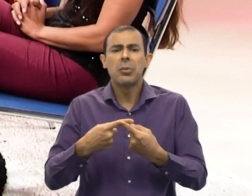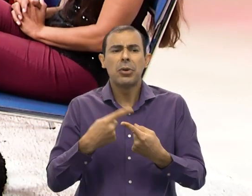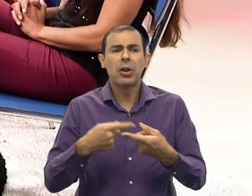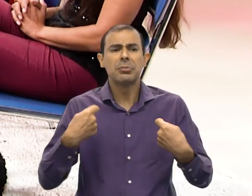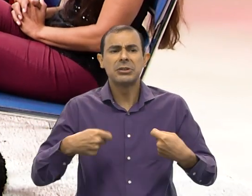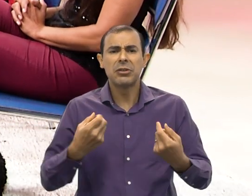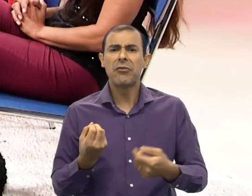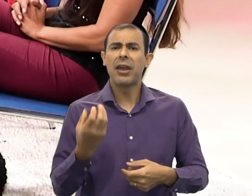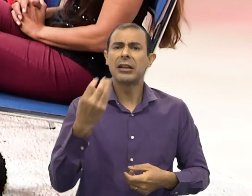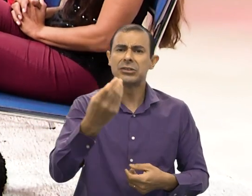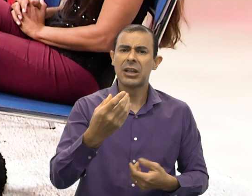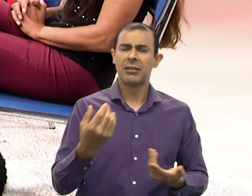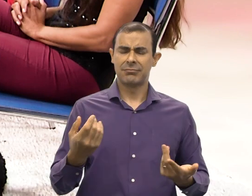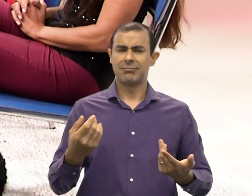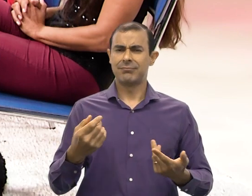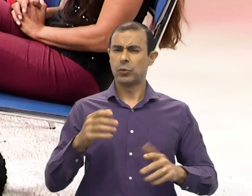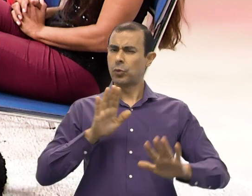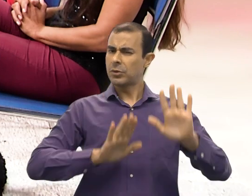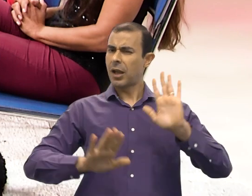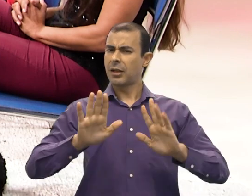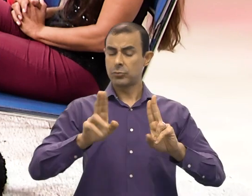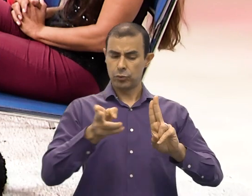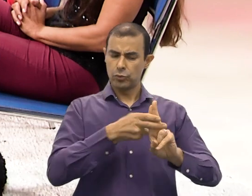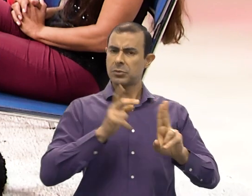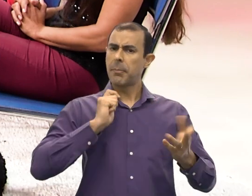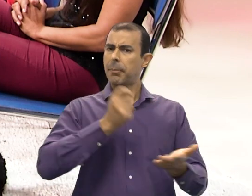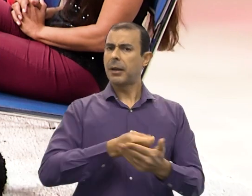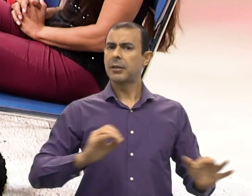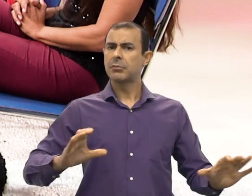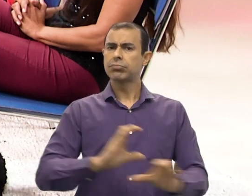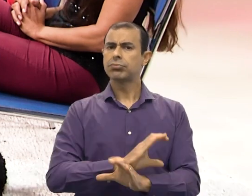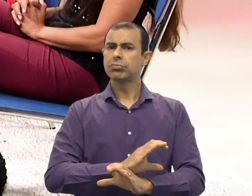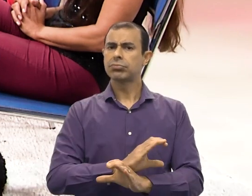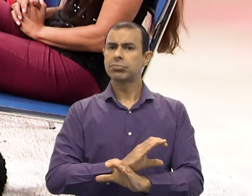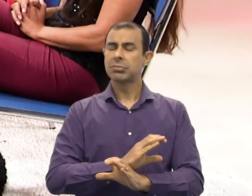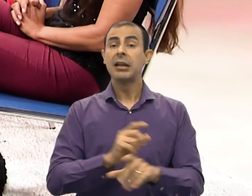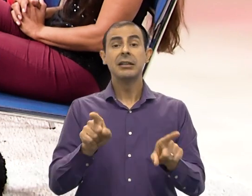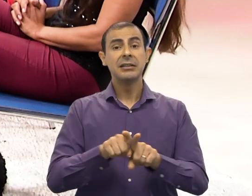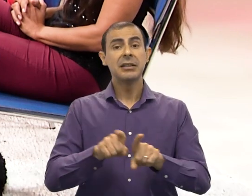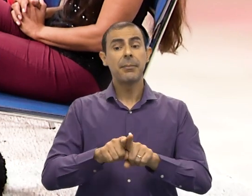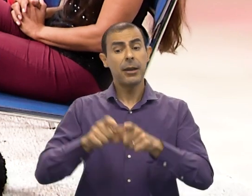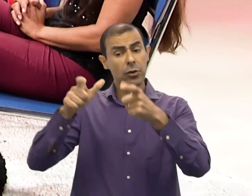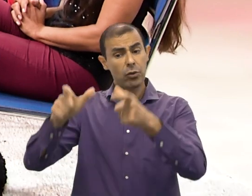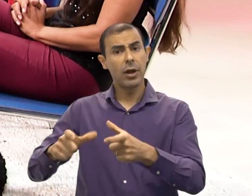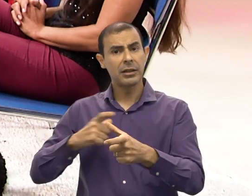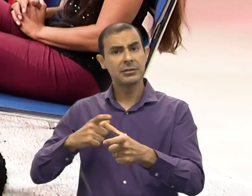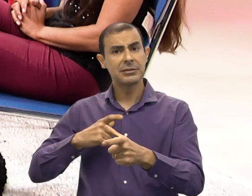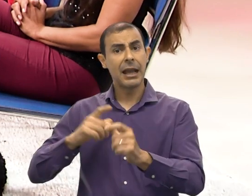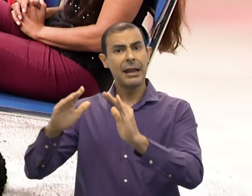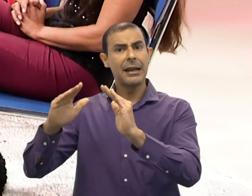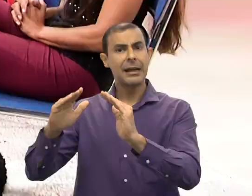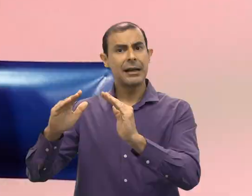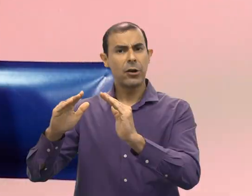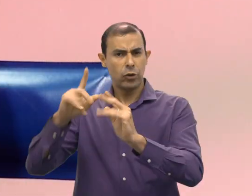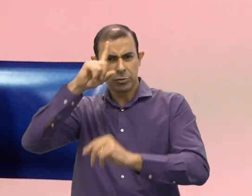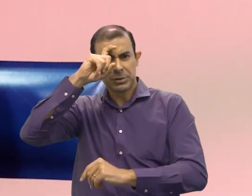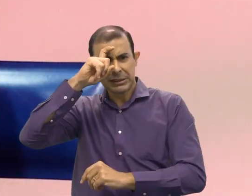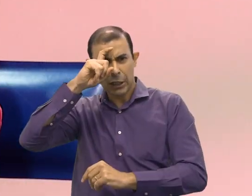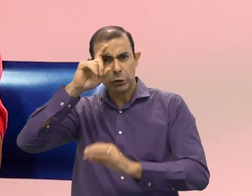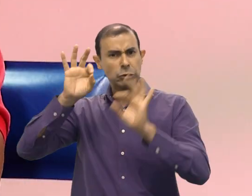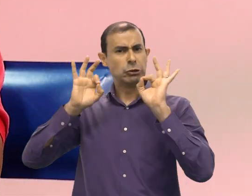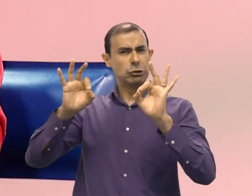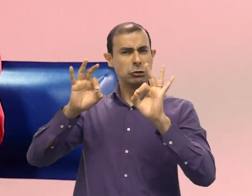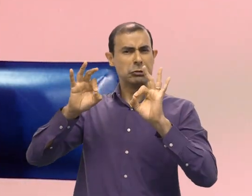os hospitais no país, inclusive onde eu fiz, tem as casas de apoio, inclusive aqueles que as pessoas acham que é só para rico. Albert